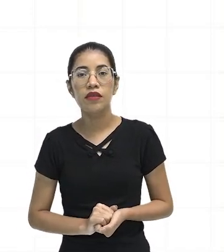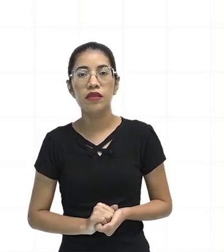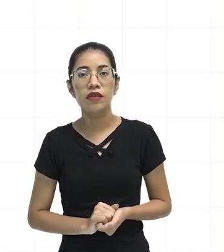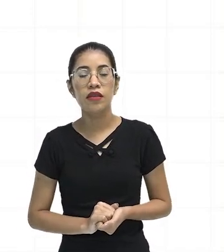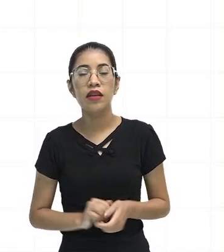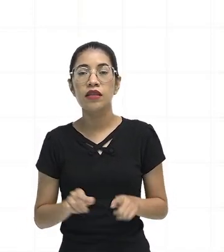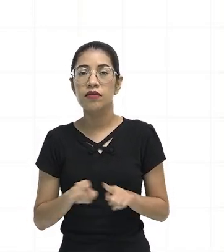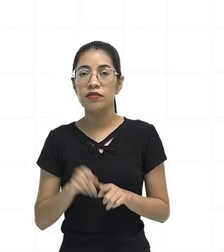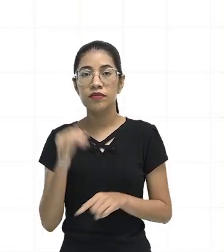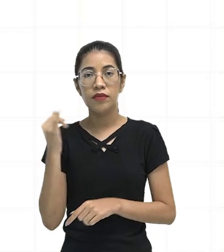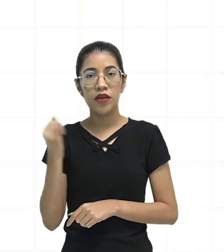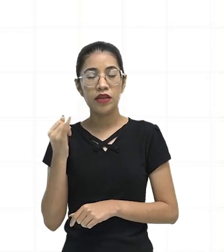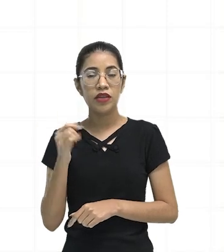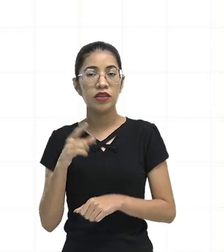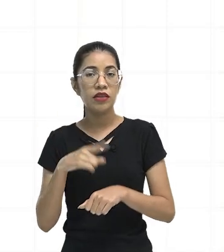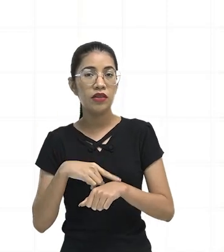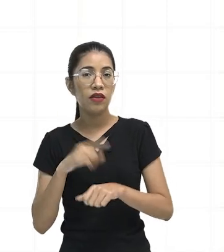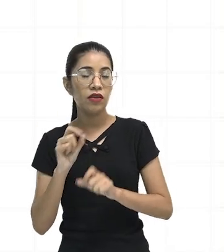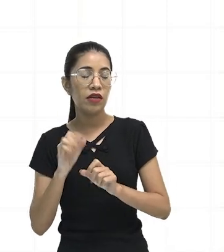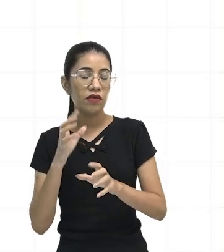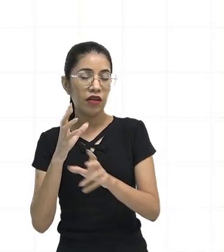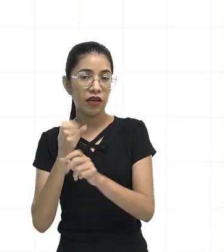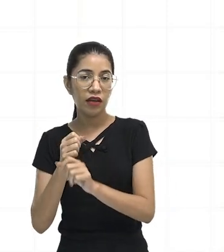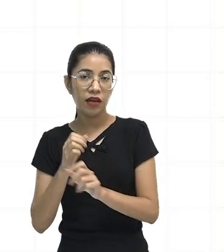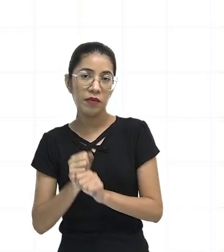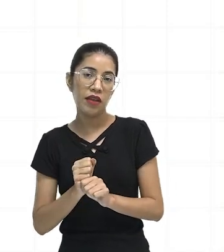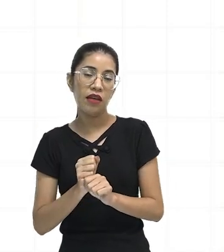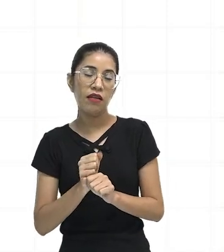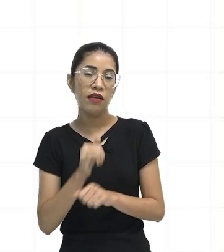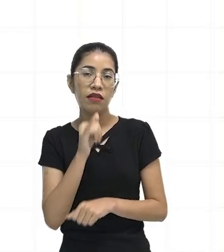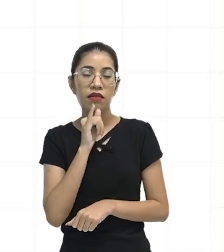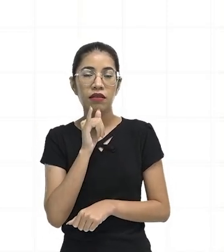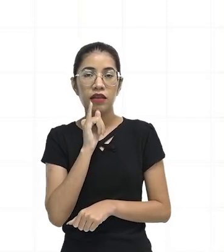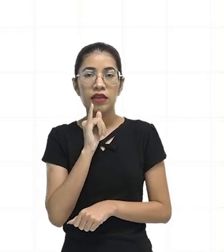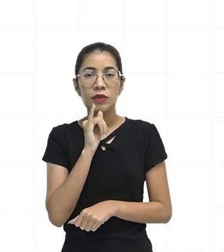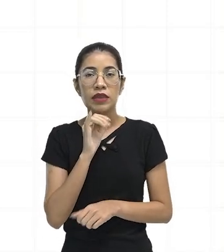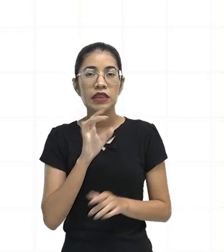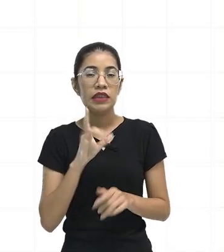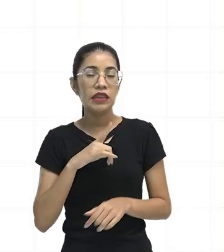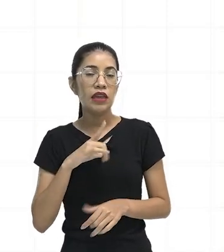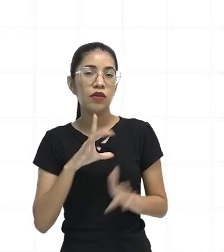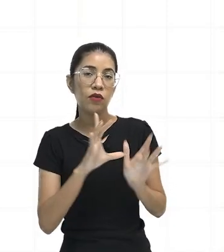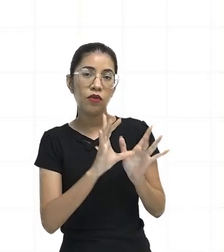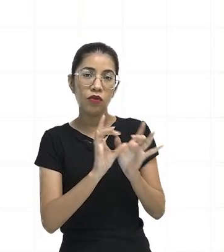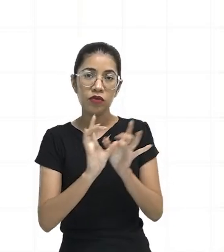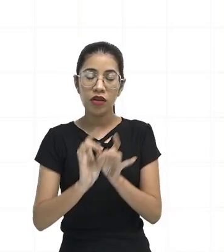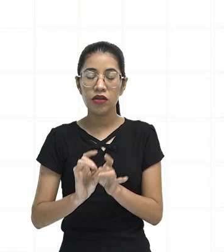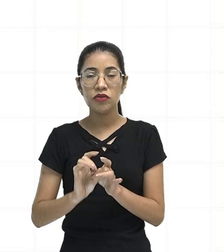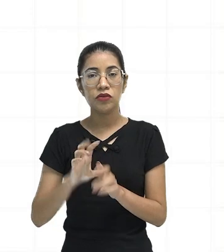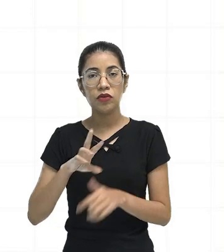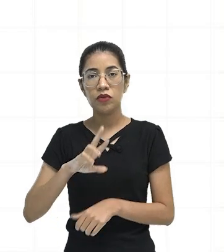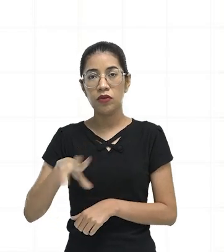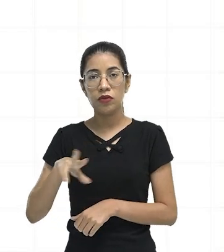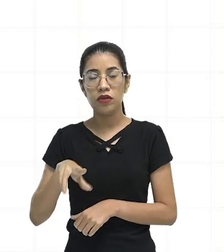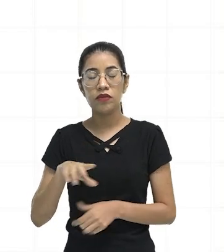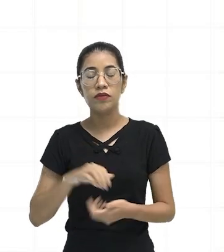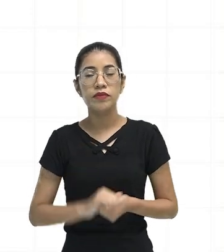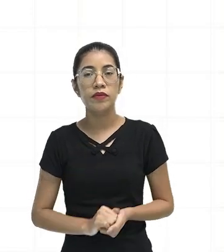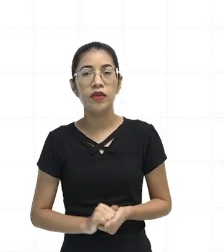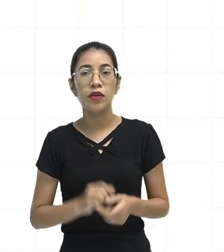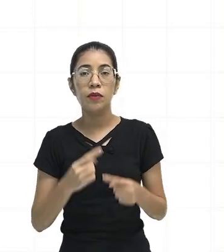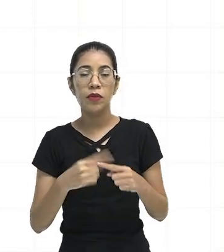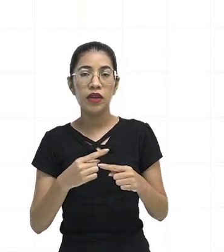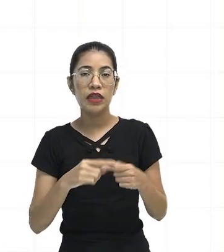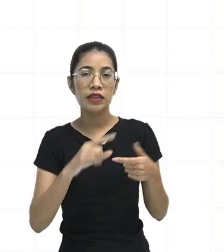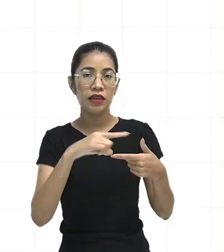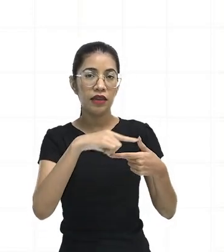pessoal, quando vocês forem resolver um exemplo, seja ele contextualizado ou não. Por quê? Porque grandezas